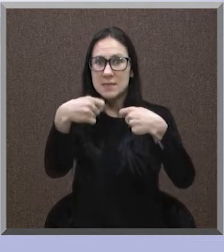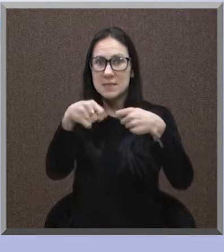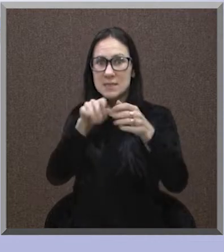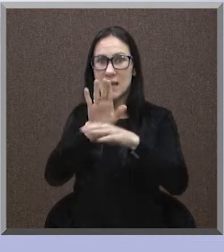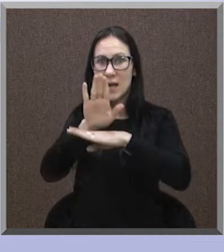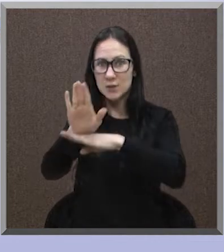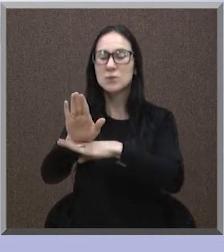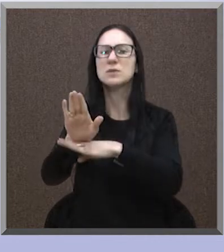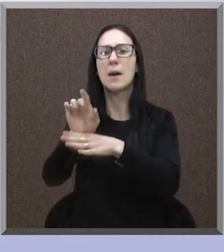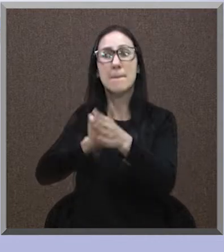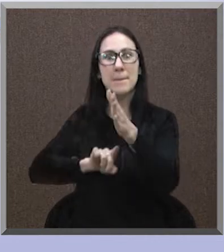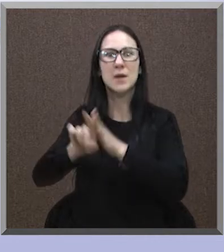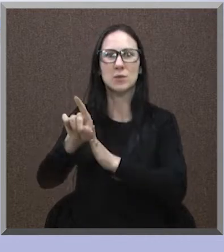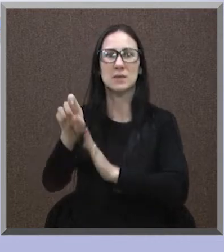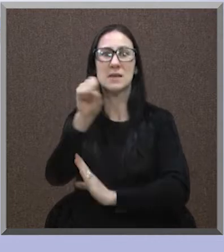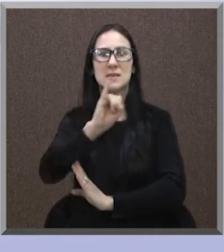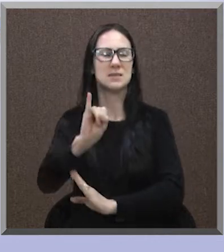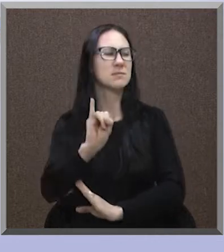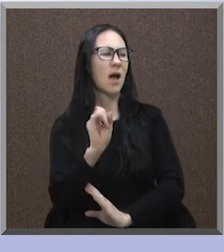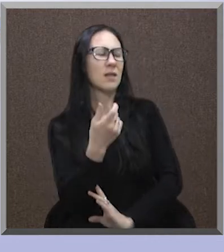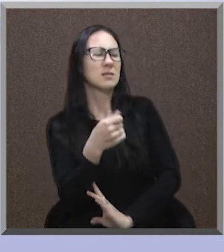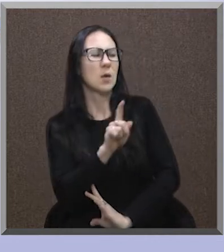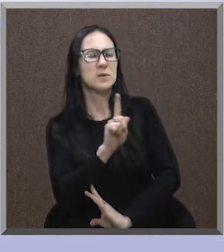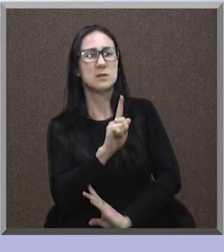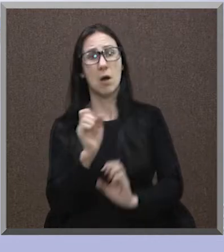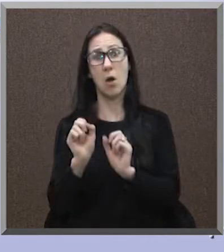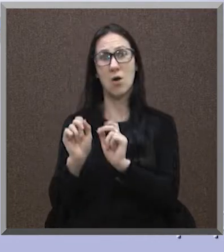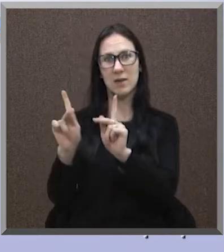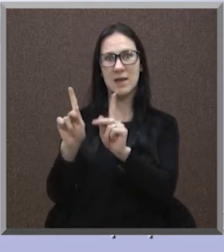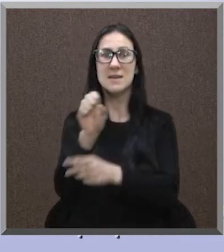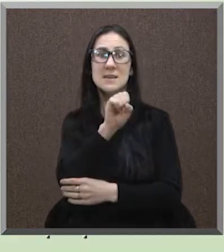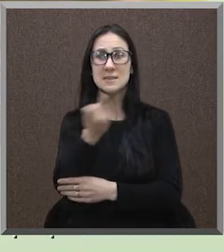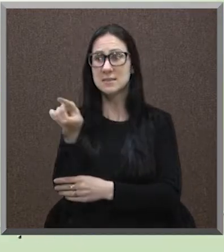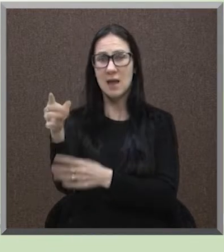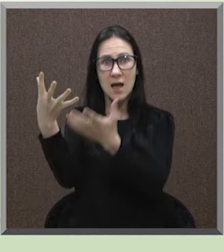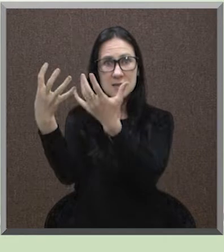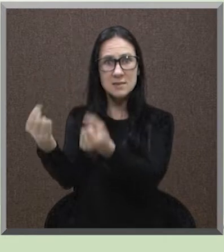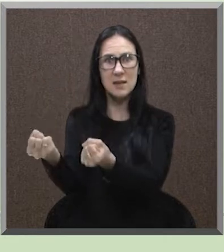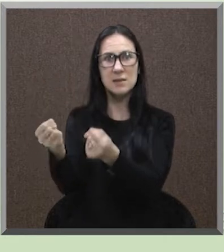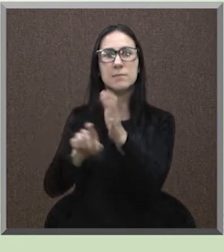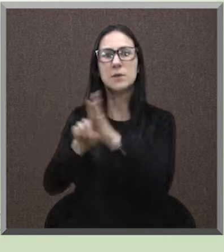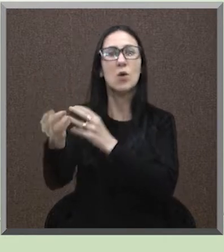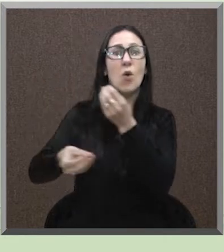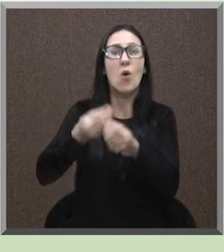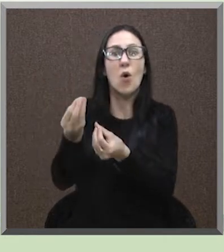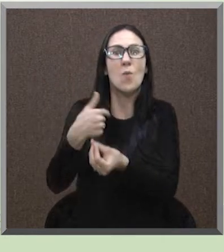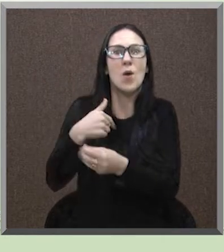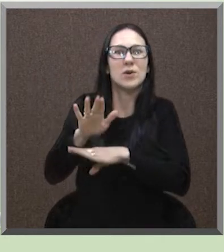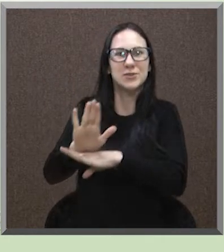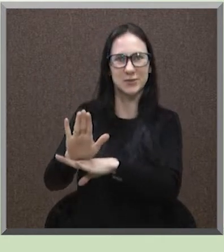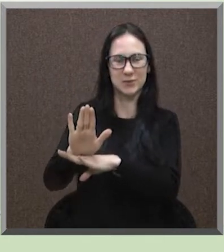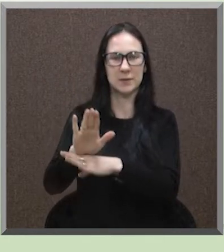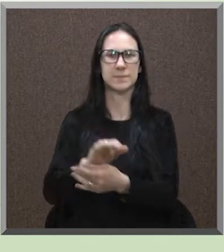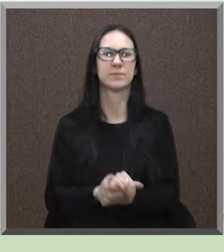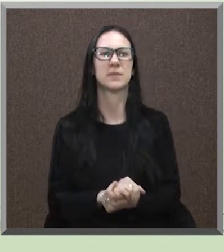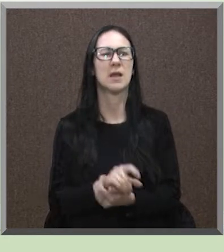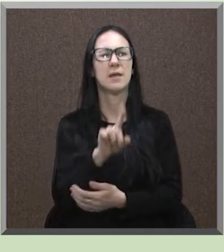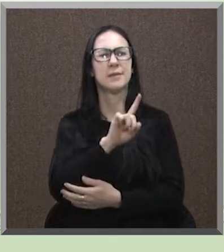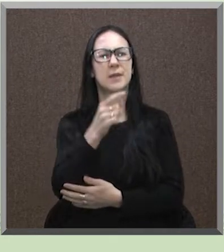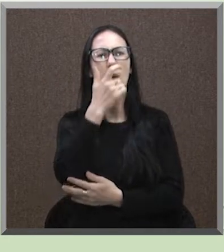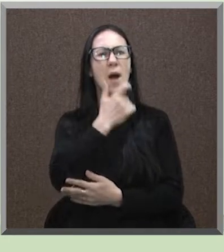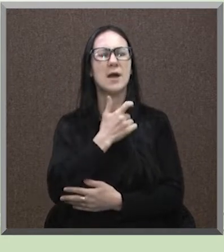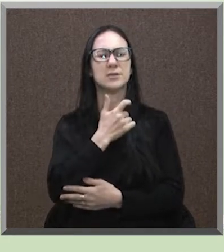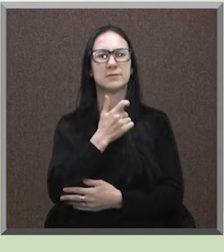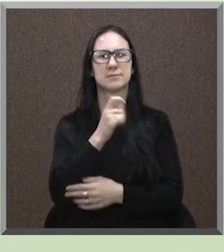ela recusar, não insista. Se aceitar, pergunte como você deve agir. Não subestime sua inteligência. As pessoas com